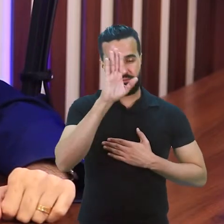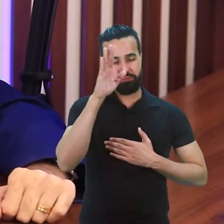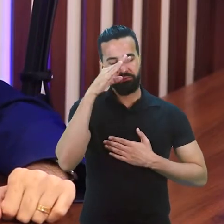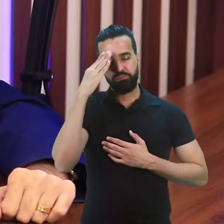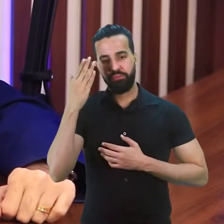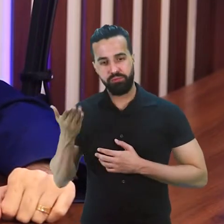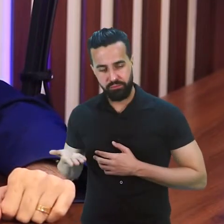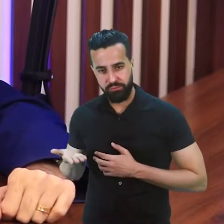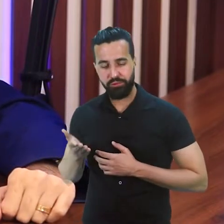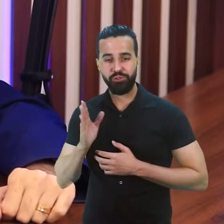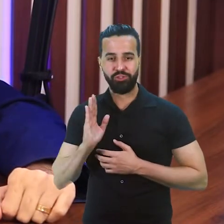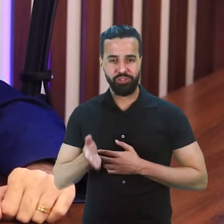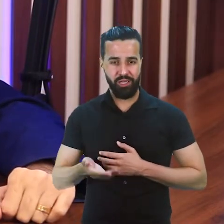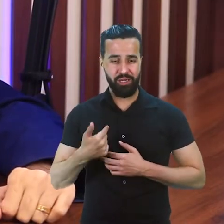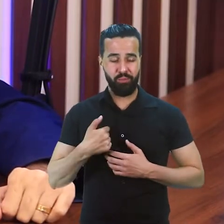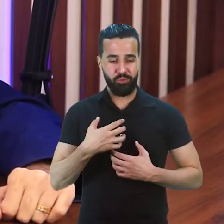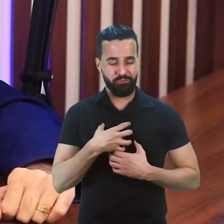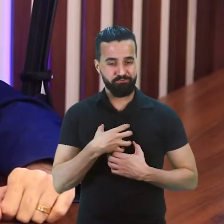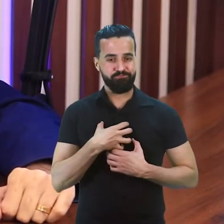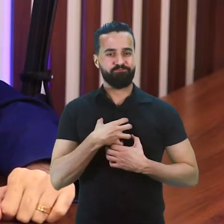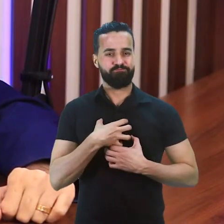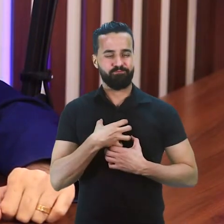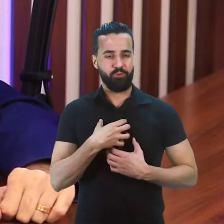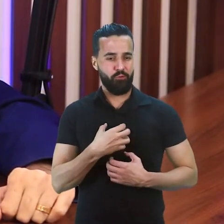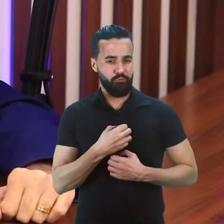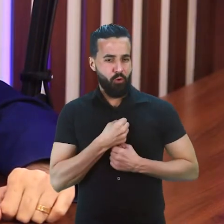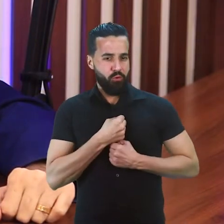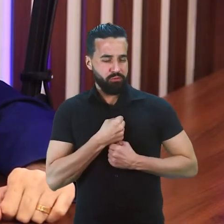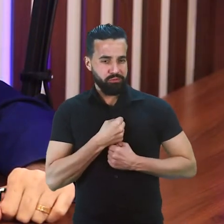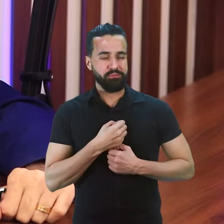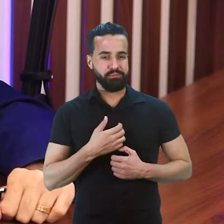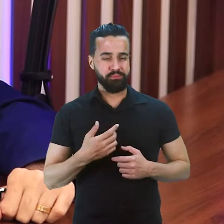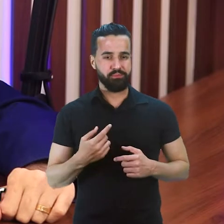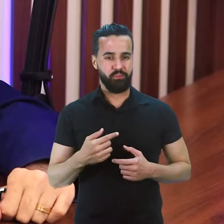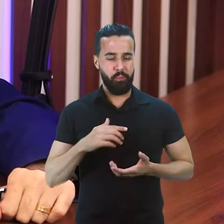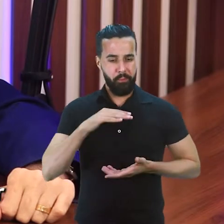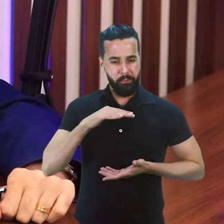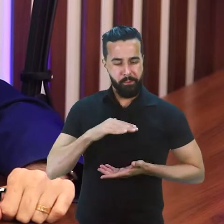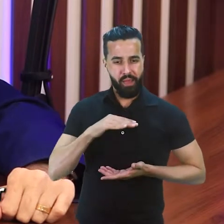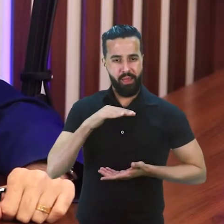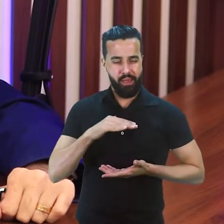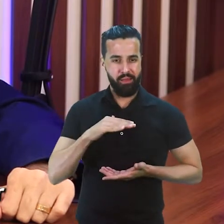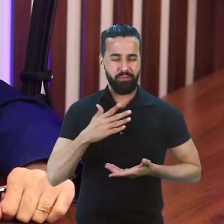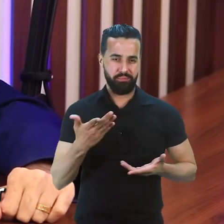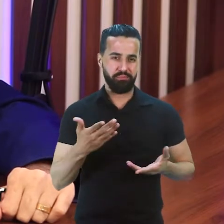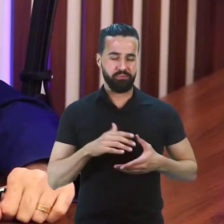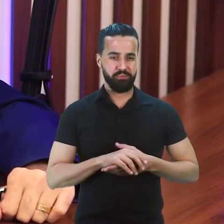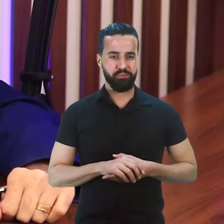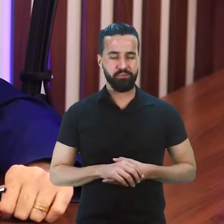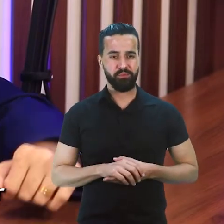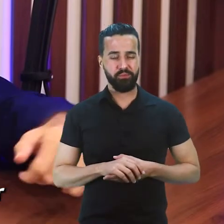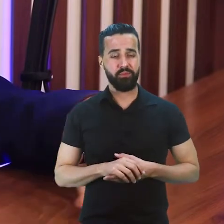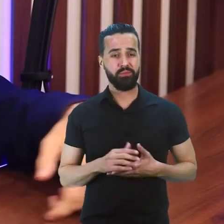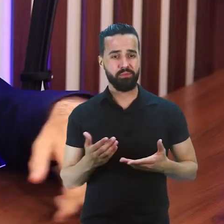Mesmo? Que é a hipotensão, né? Então, eu ficava... se fosse